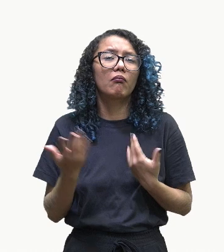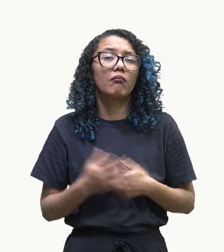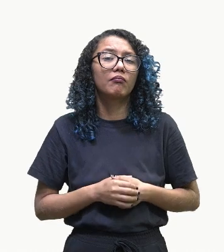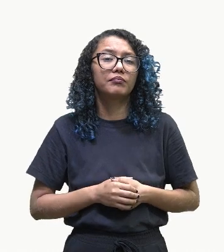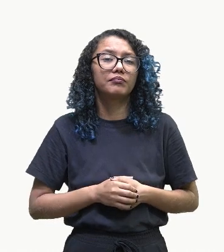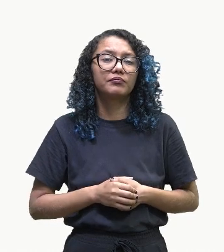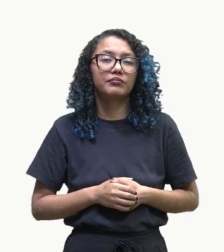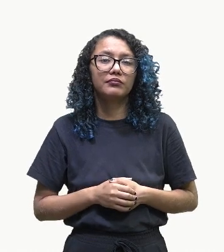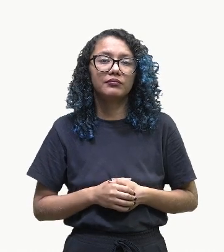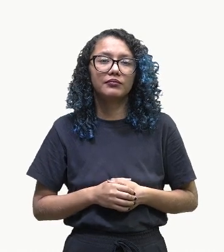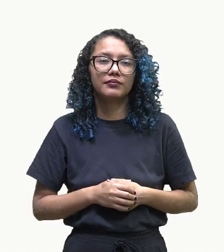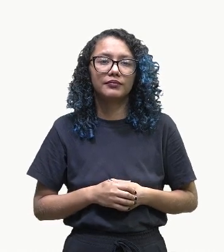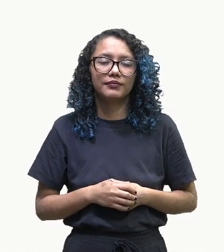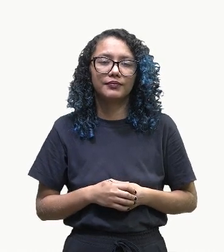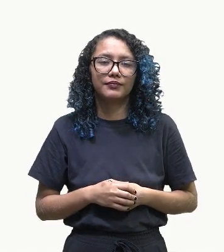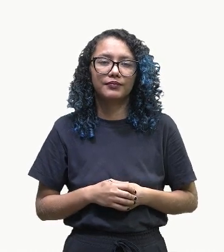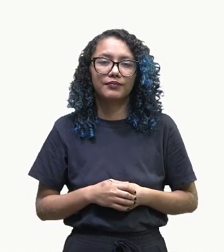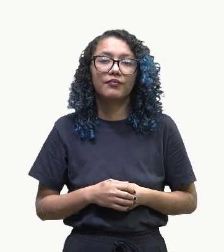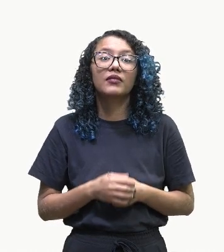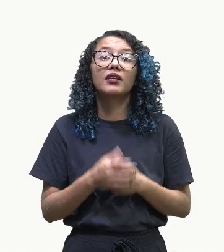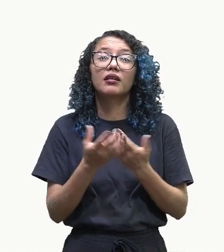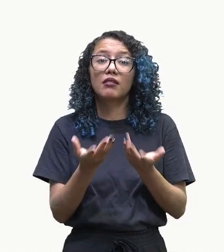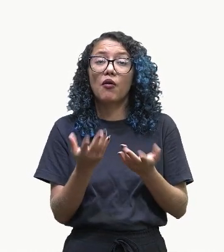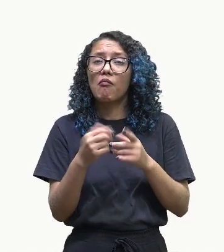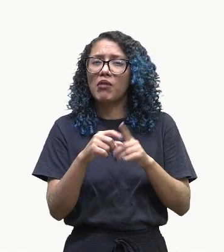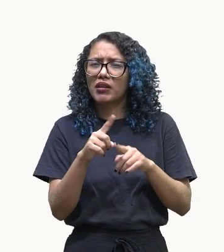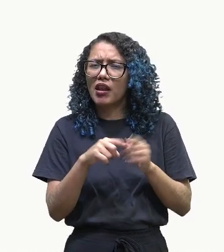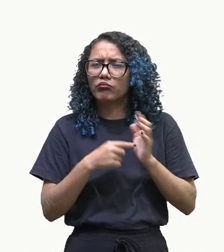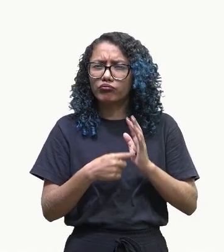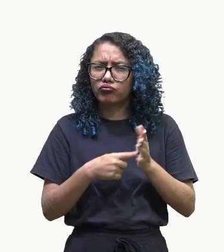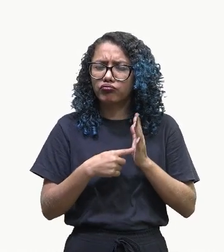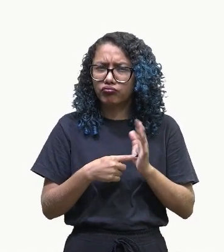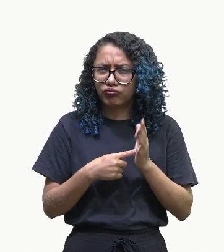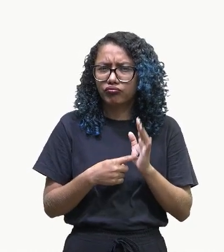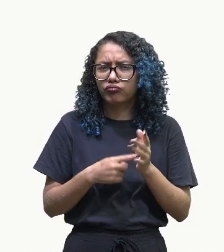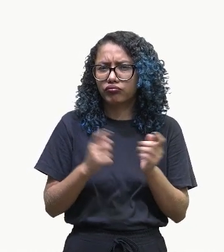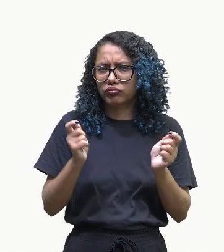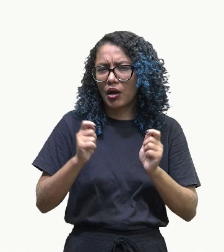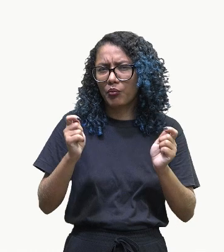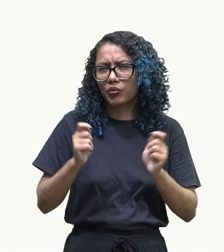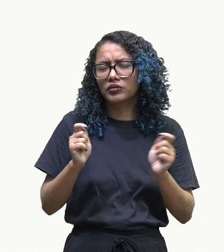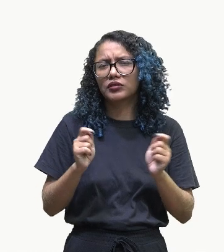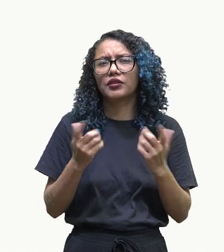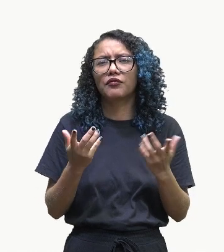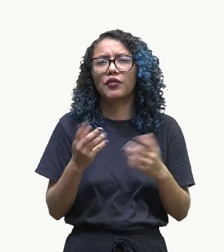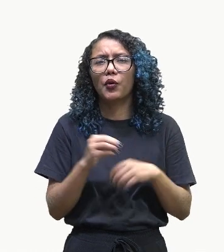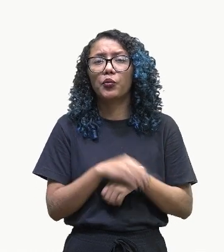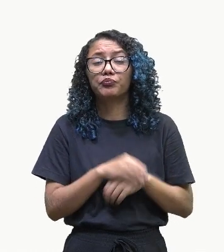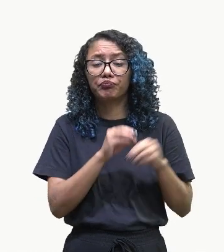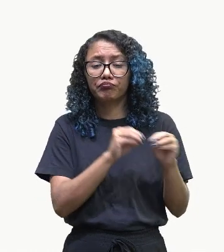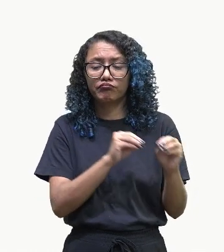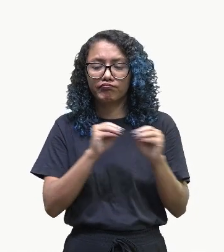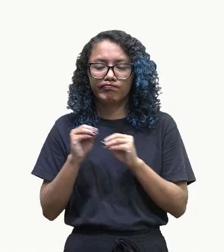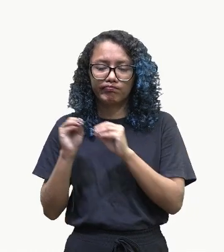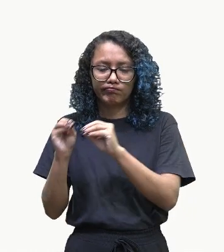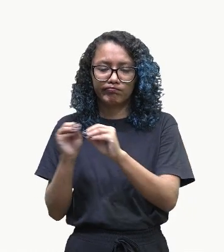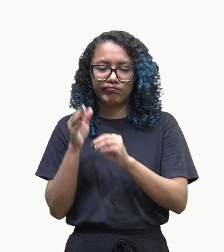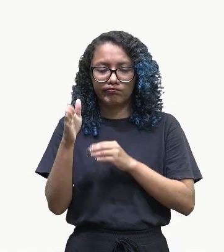desplazar-nos? Então, os meios de transporte são máquinas que nos permitem, né, irmos de um lugar a outro,